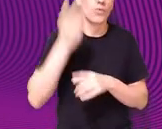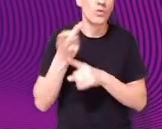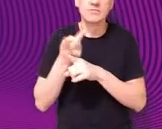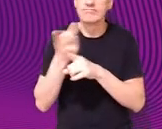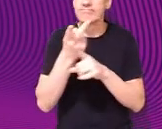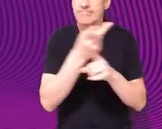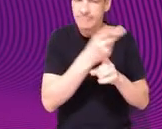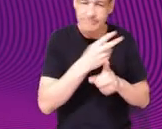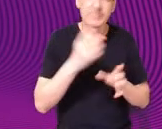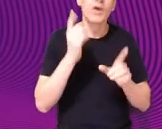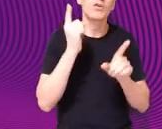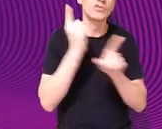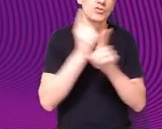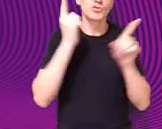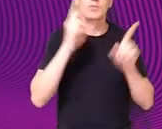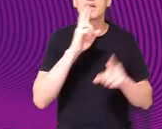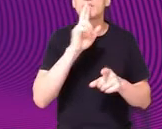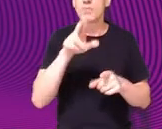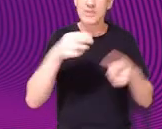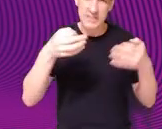Gustavo.